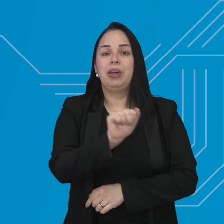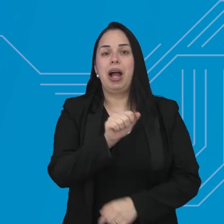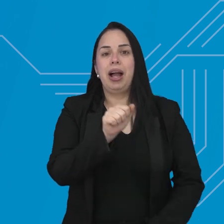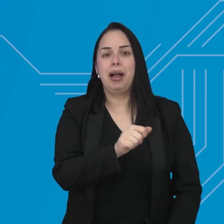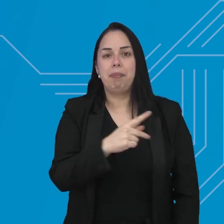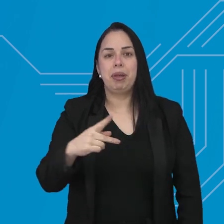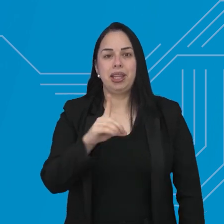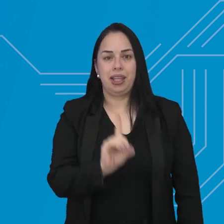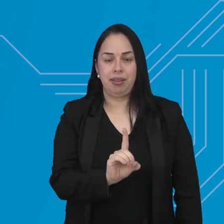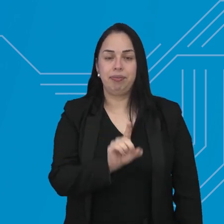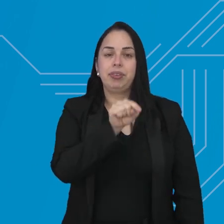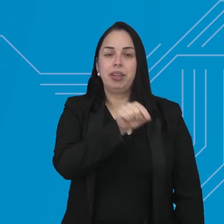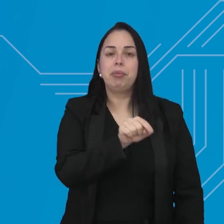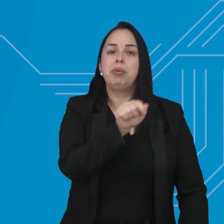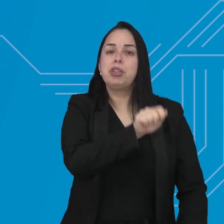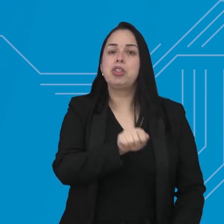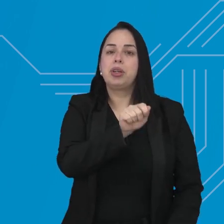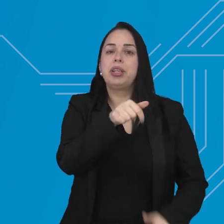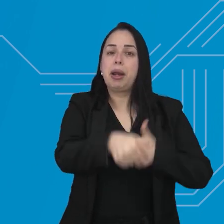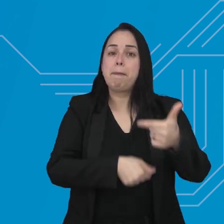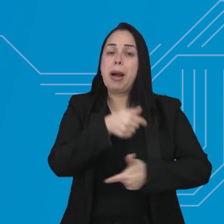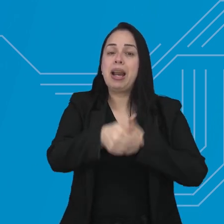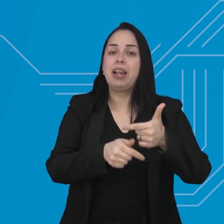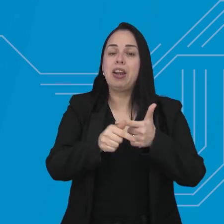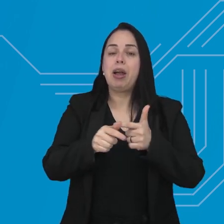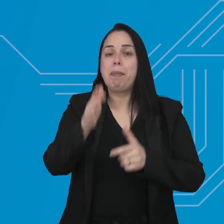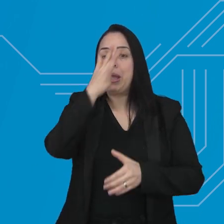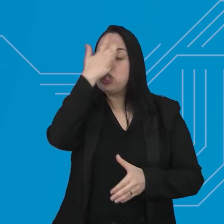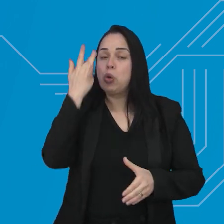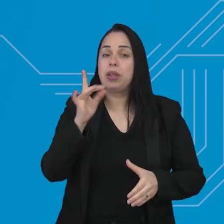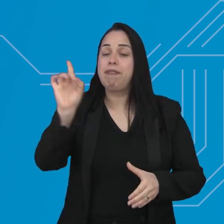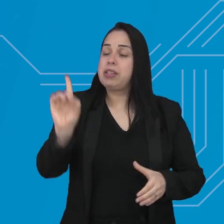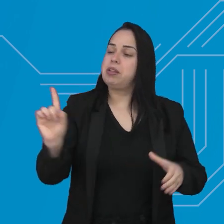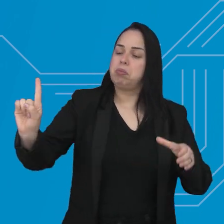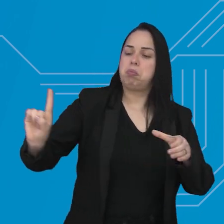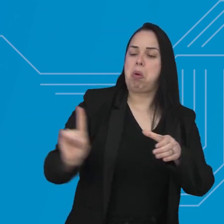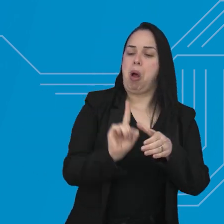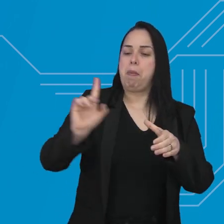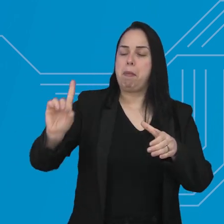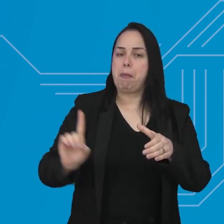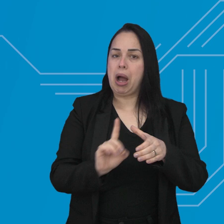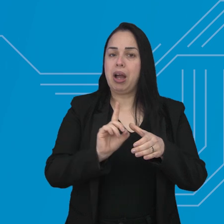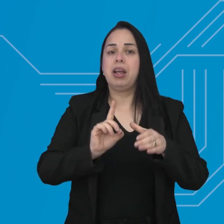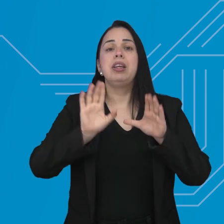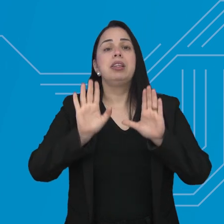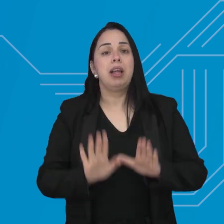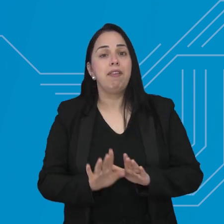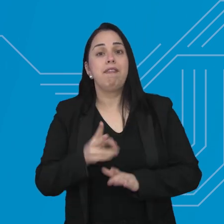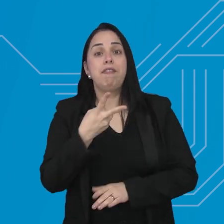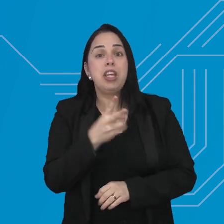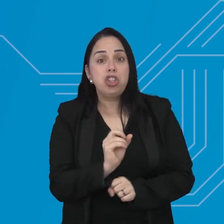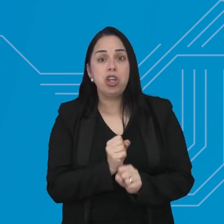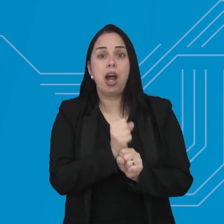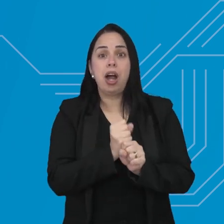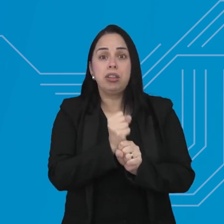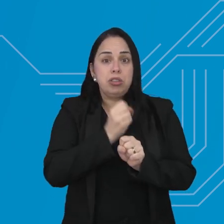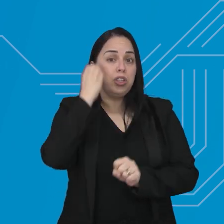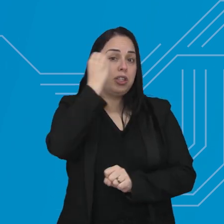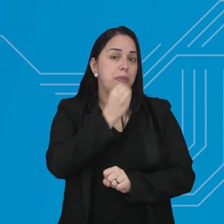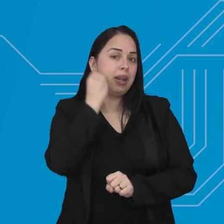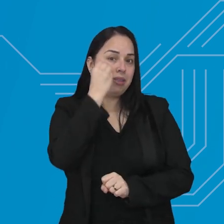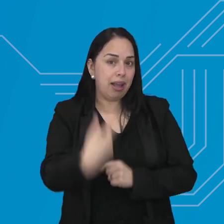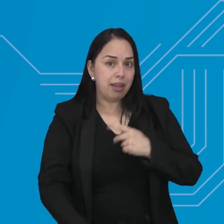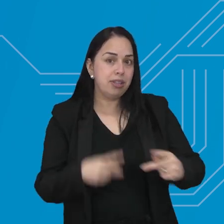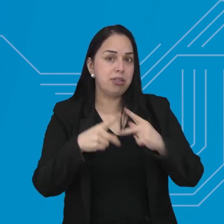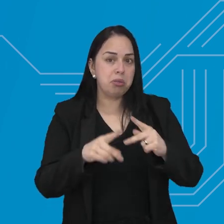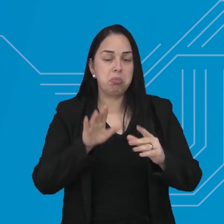uma associação de São José que trabalha na inclusão de pessoas com deficiência. Com quase 20 anos de atuação na cidade, a APPD